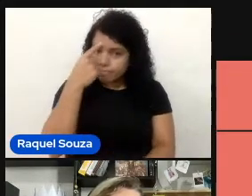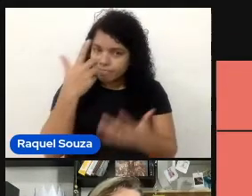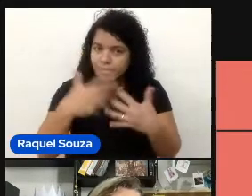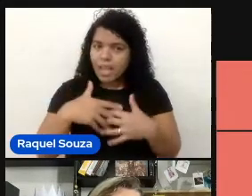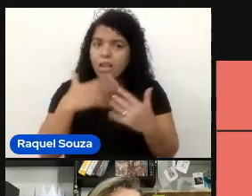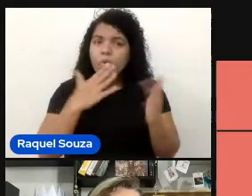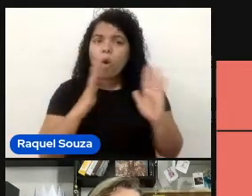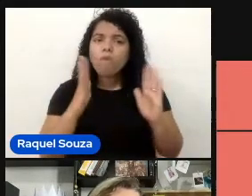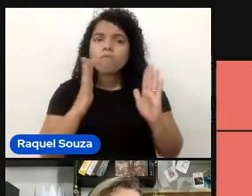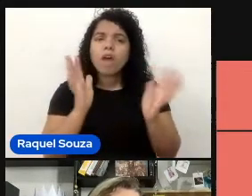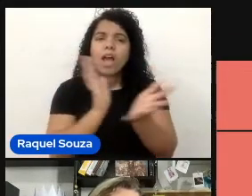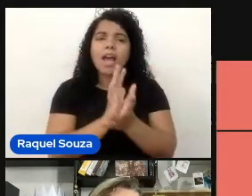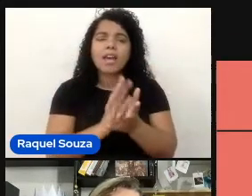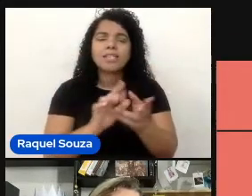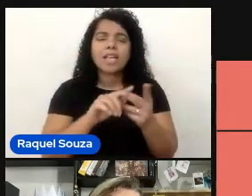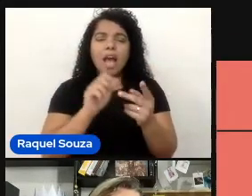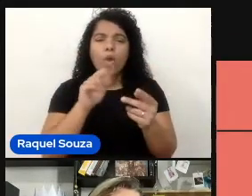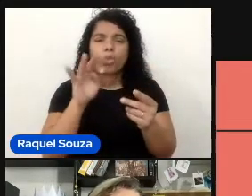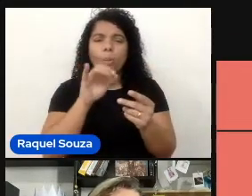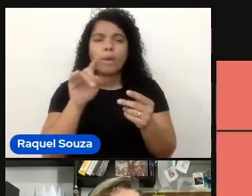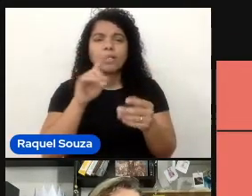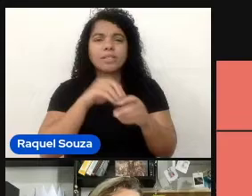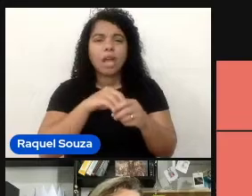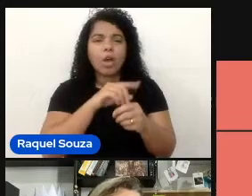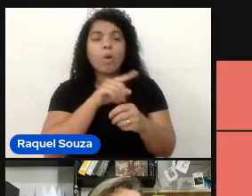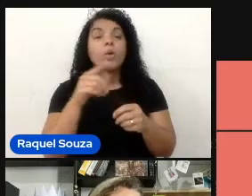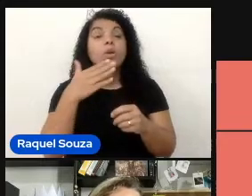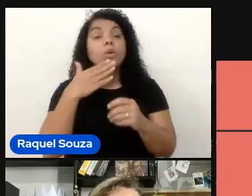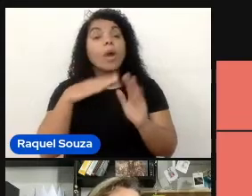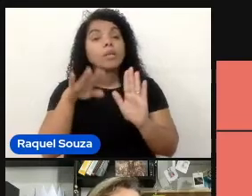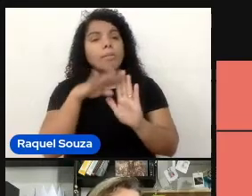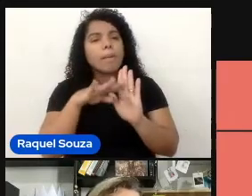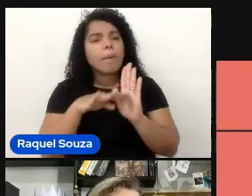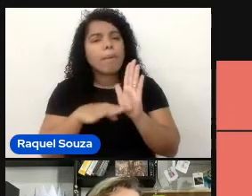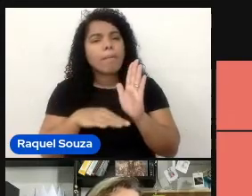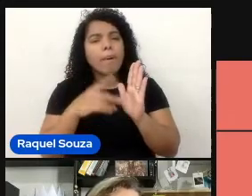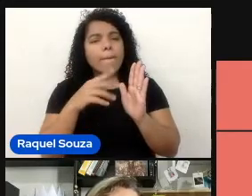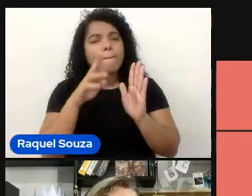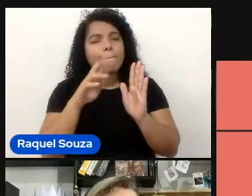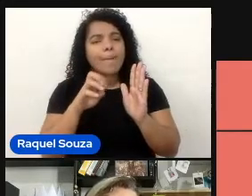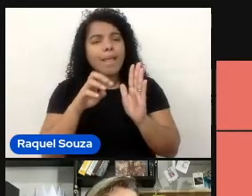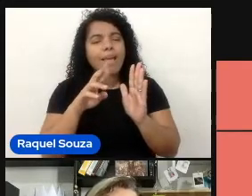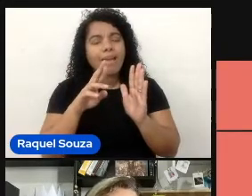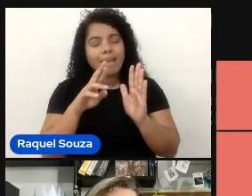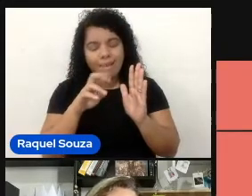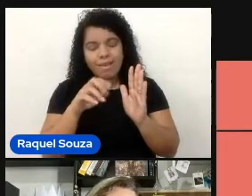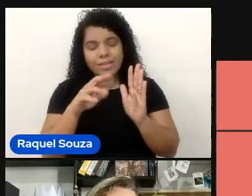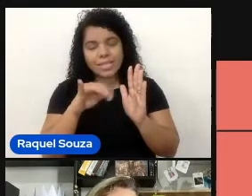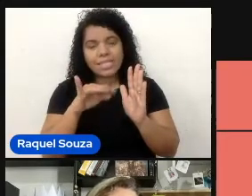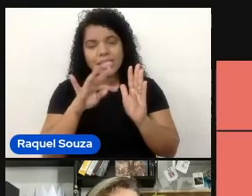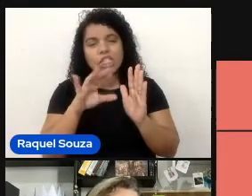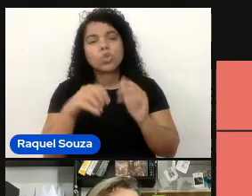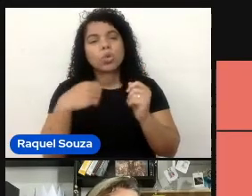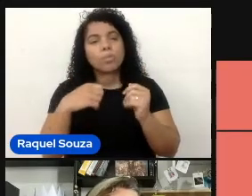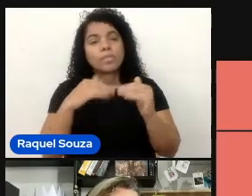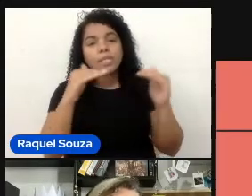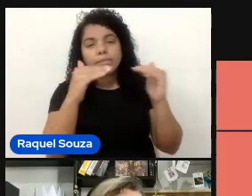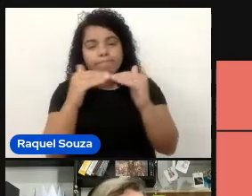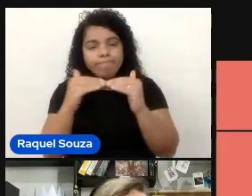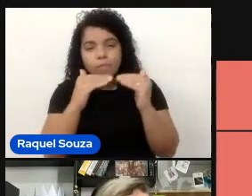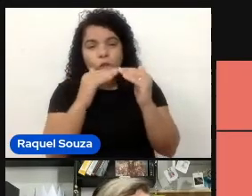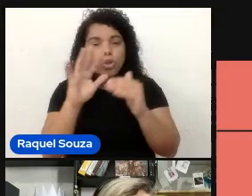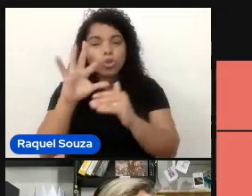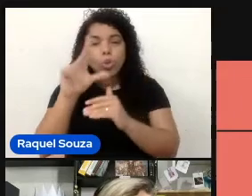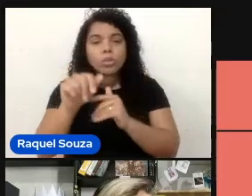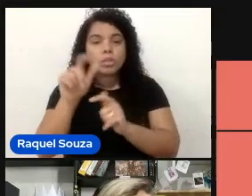automação vai entrar e quais são todos os pré-requisitos que nós temos que pensar, alinhar com todos aqueles que estão